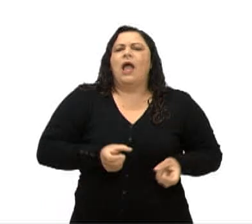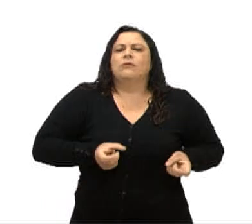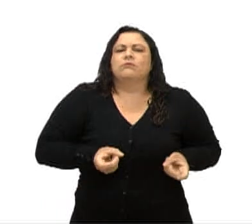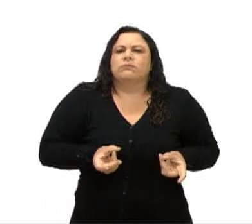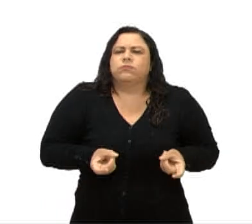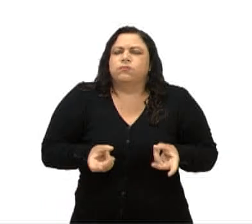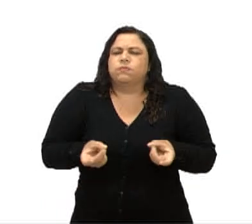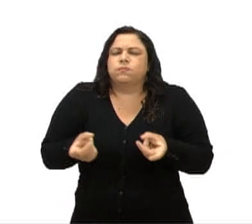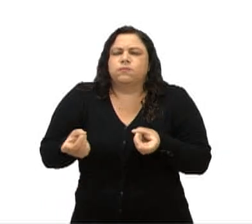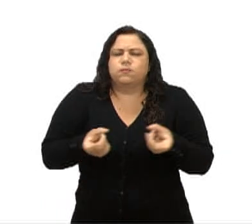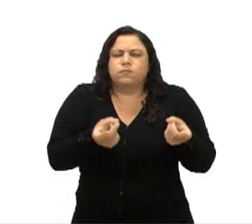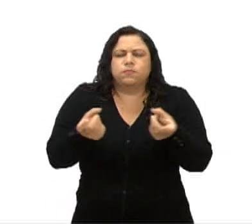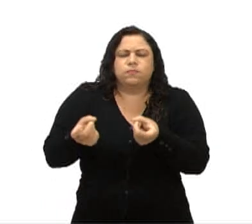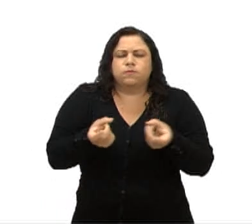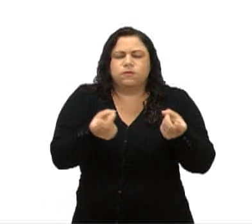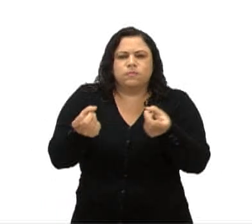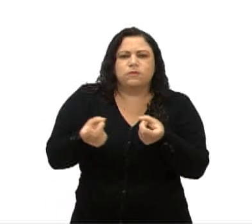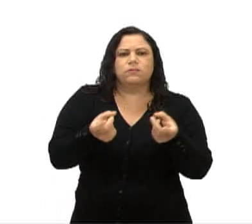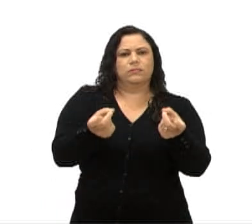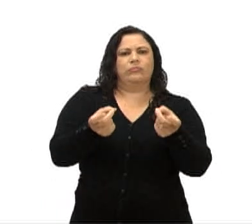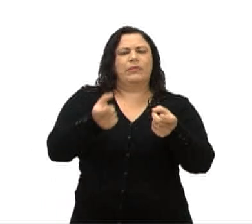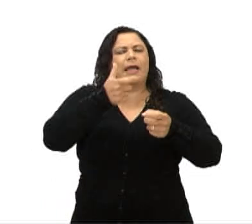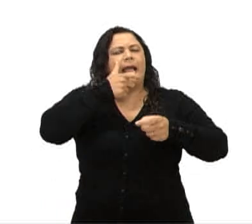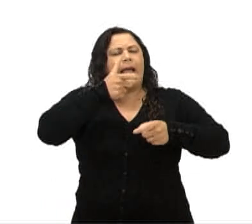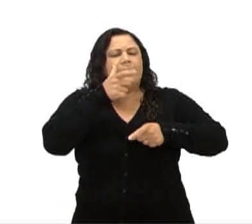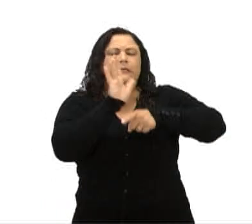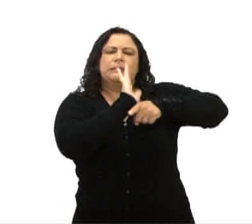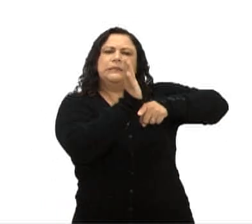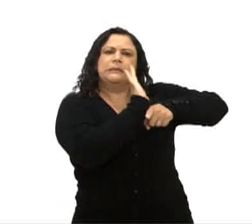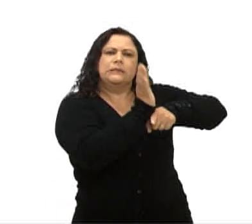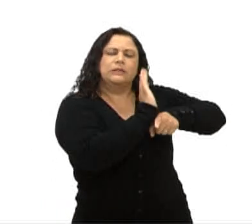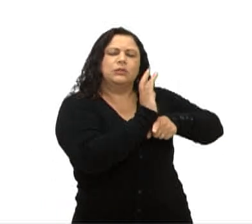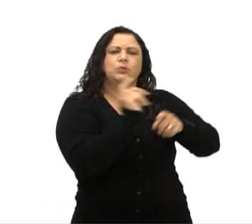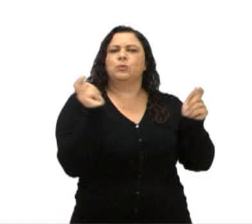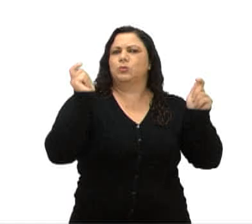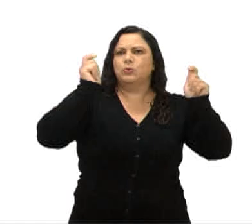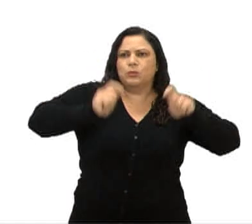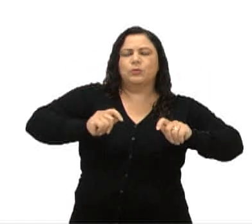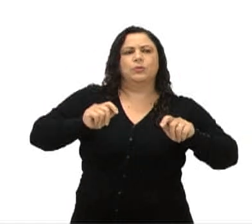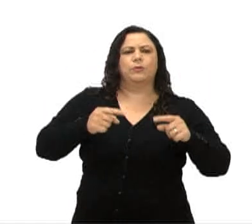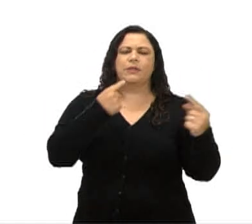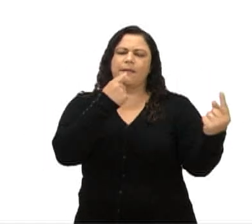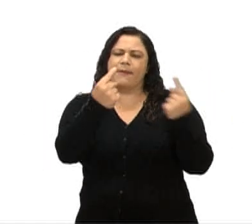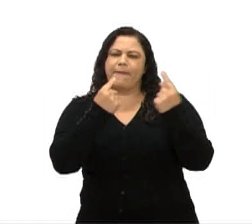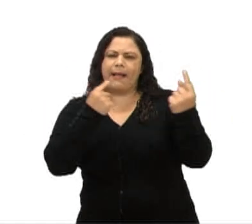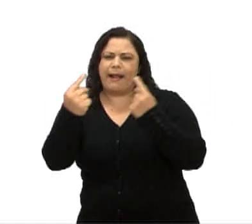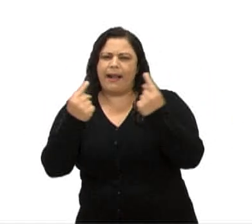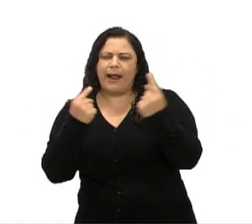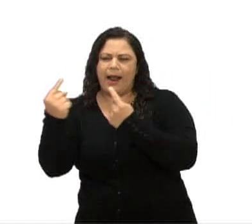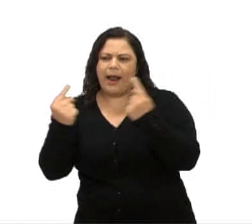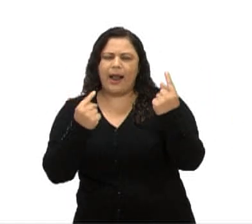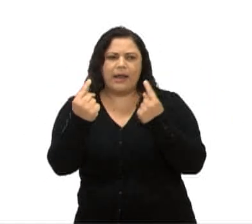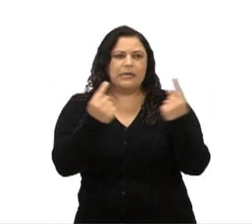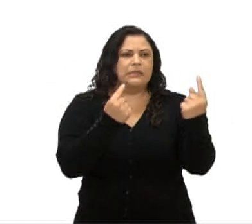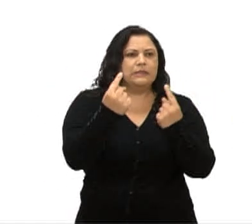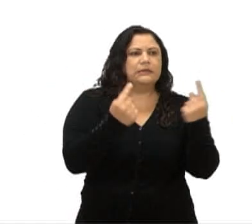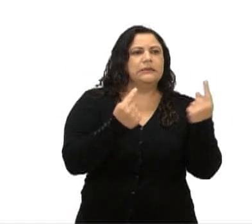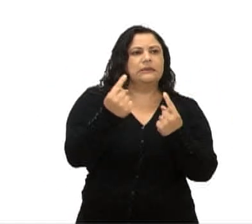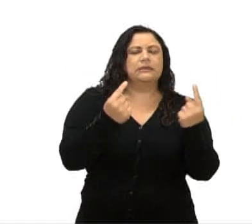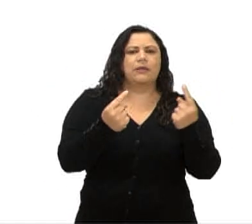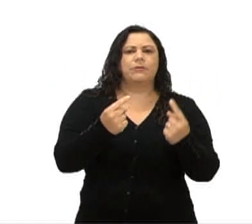muito interessante para assistir e talvez ainda mais para discutir, já que ele levanta questões